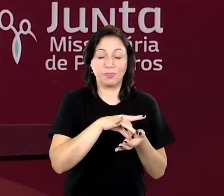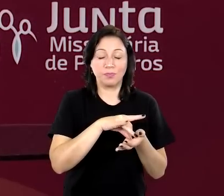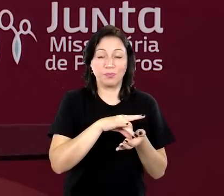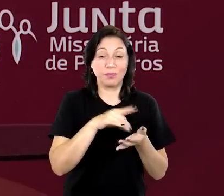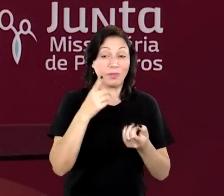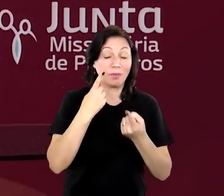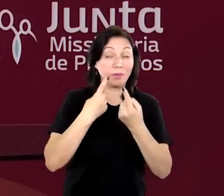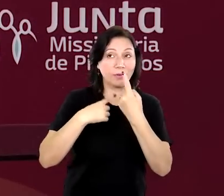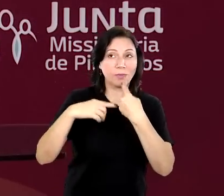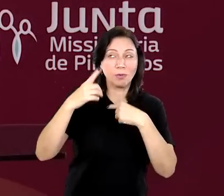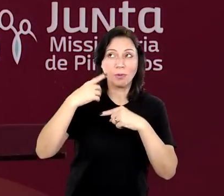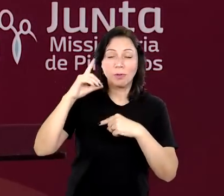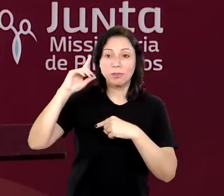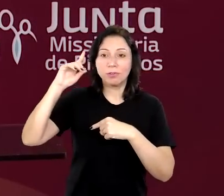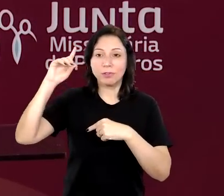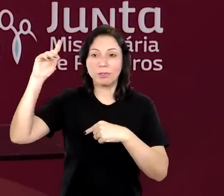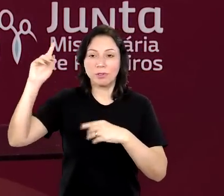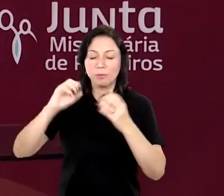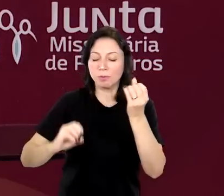conforme a tua